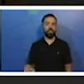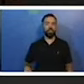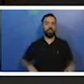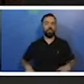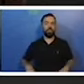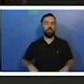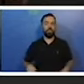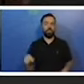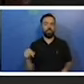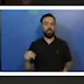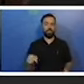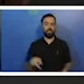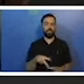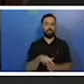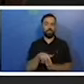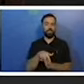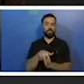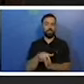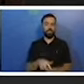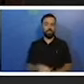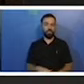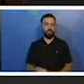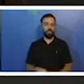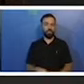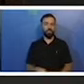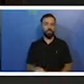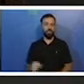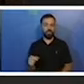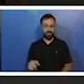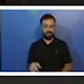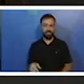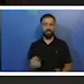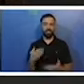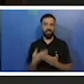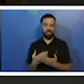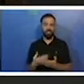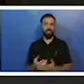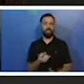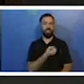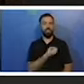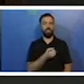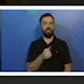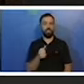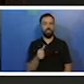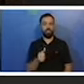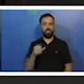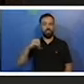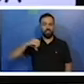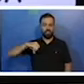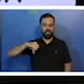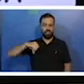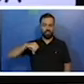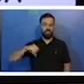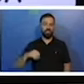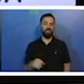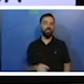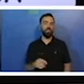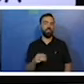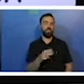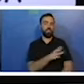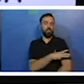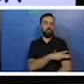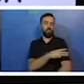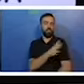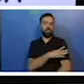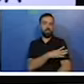Matilde estou aqui mais para a vídeo aula 19 para o terceiro e quarto e quintos